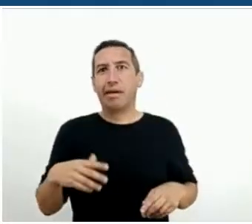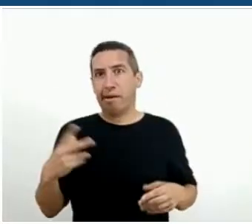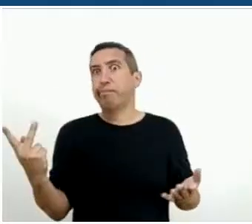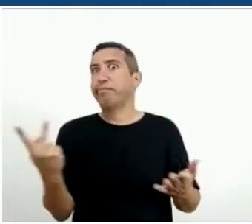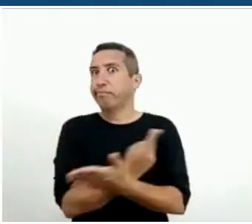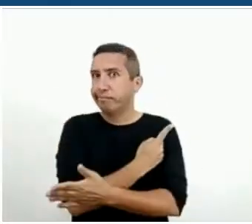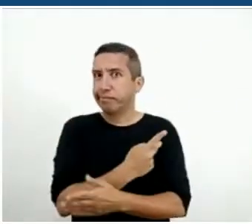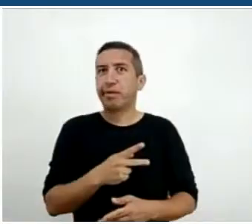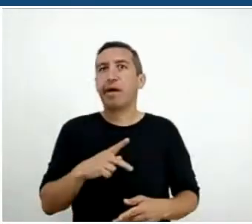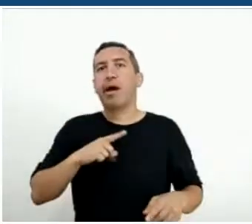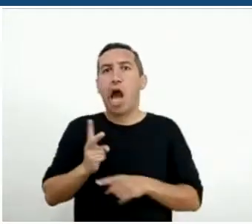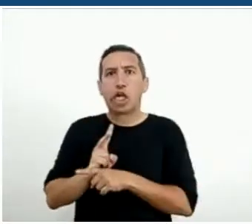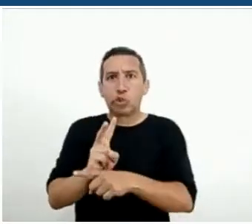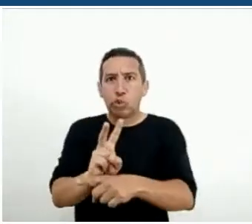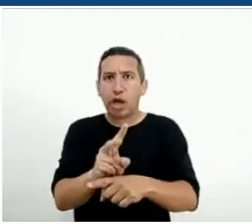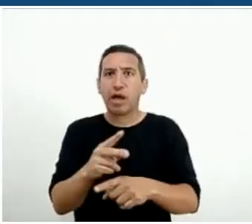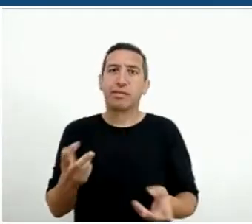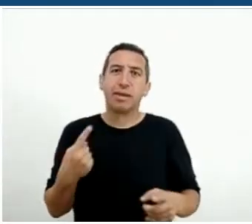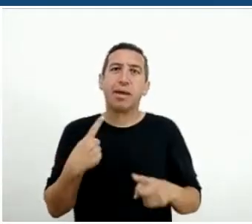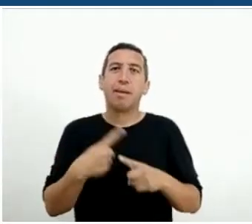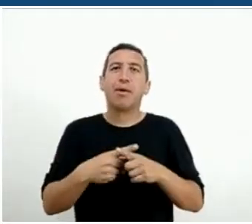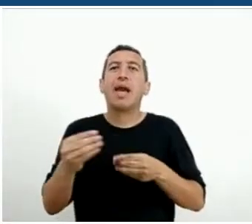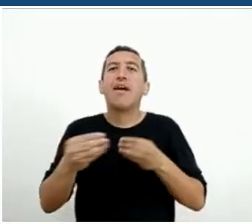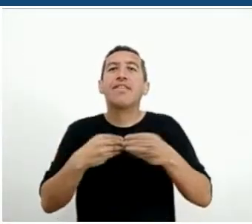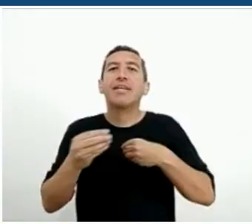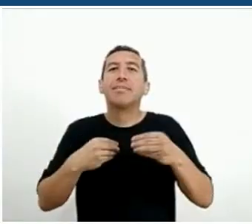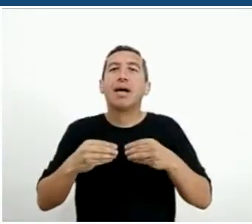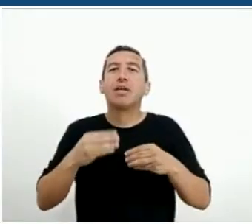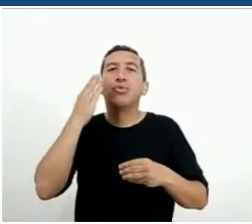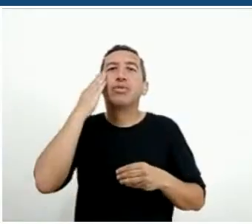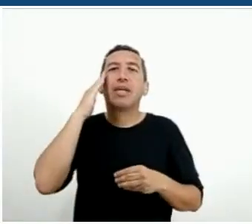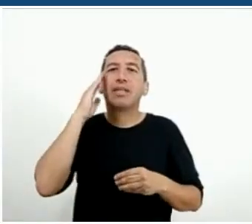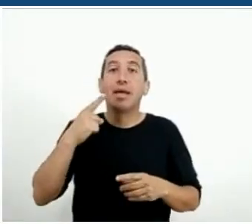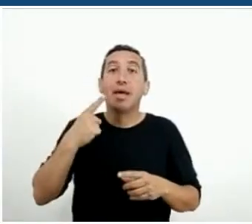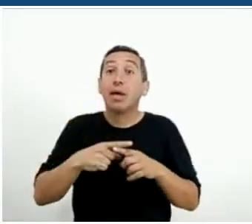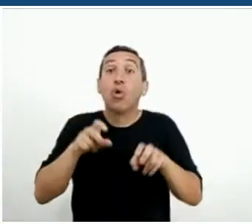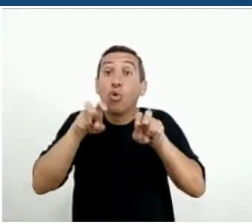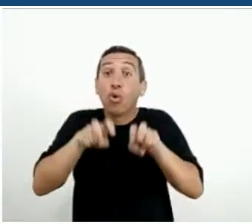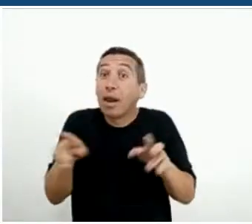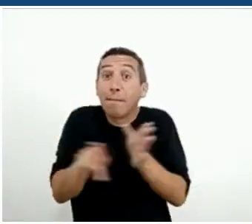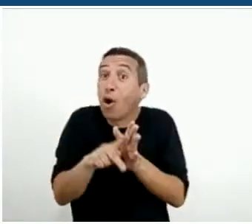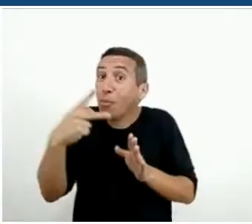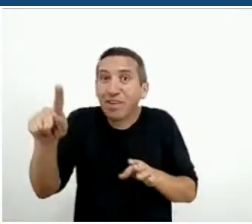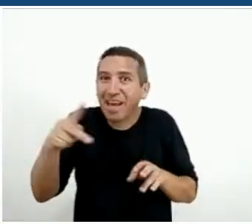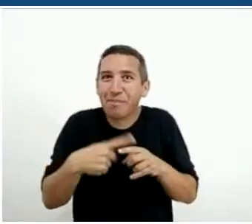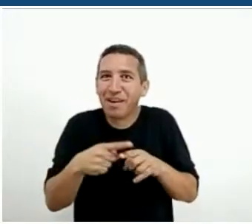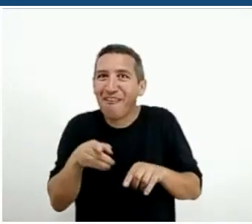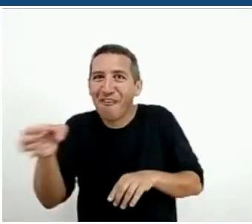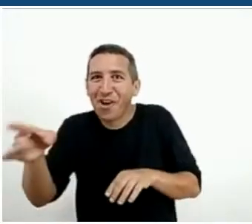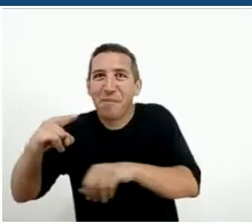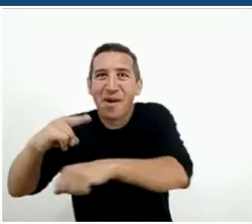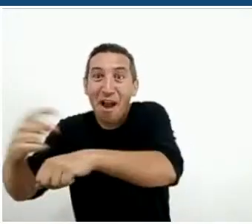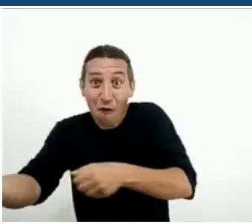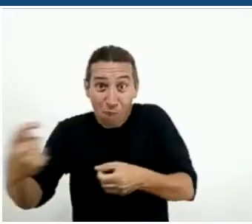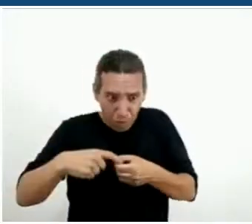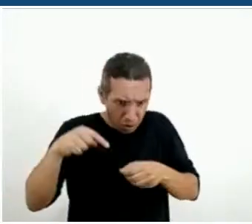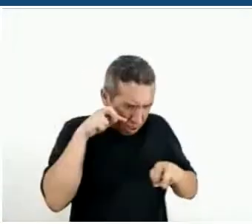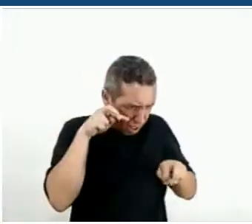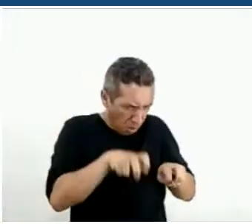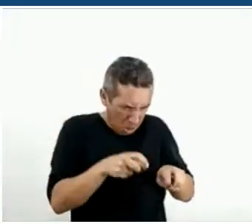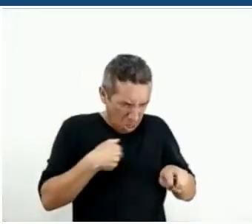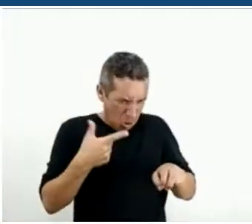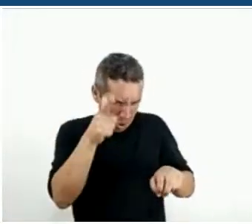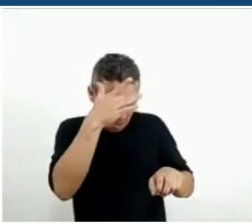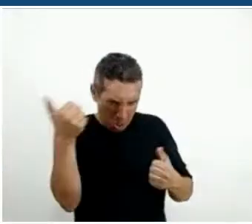uma inflexibilidade de entender que aquele lugar não era dela. E planejar também uma mudança de local, porque tinha um monte de